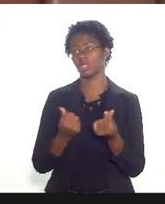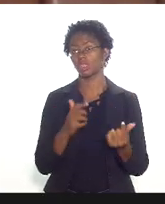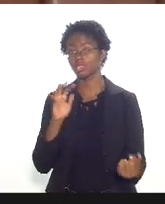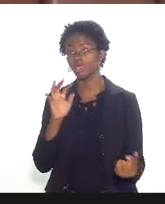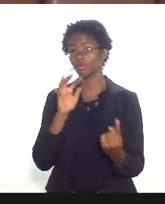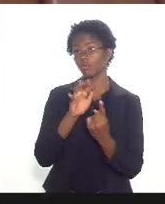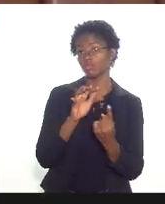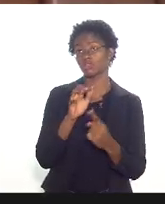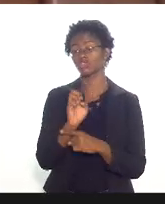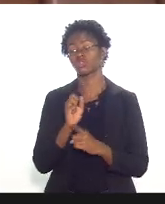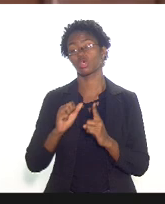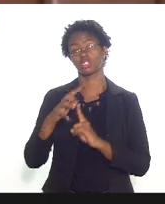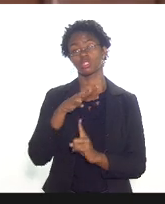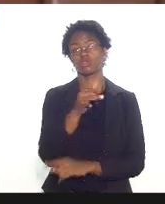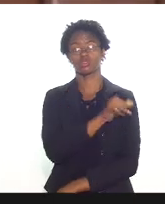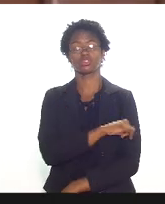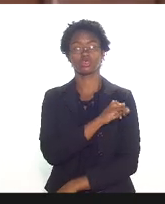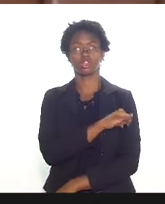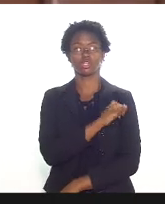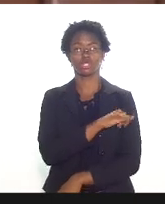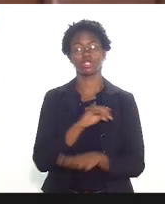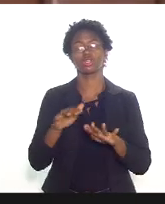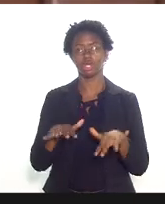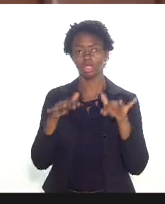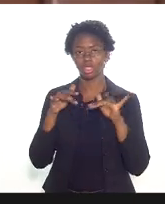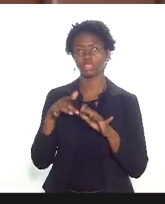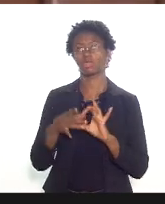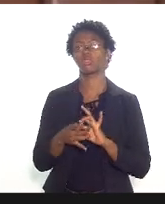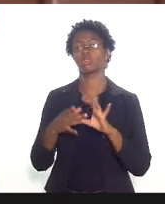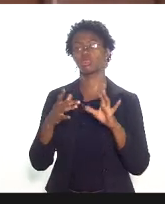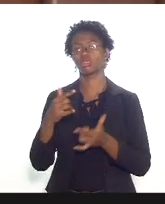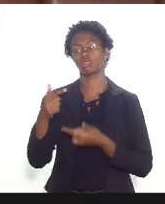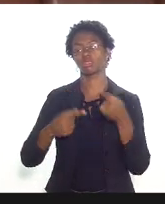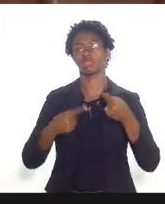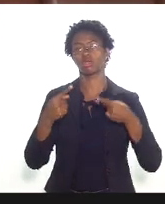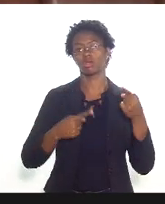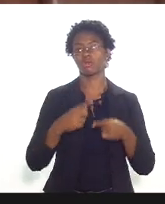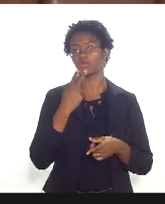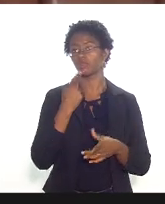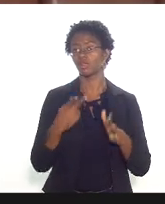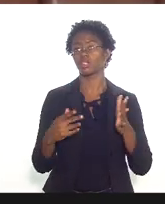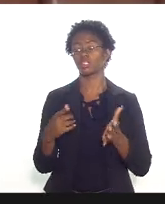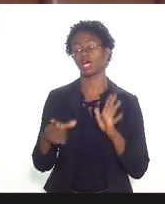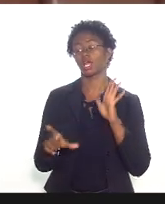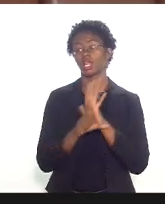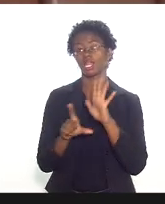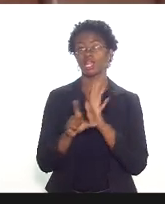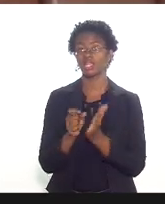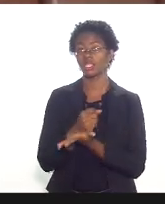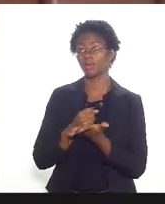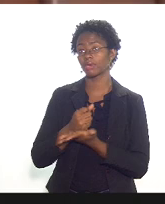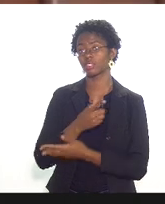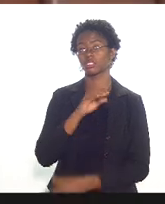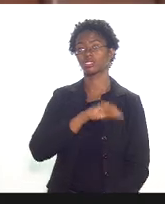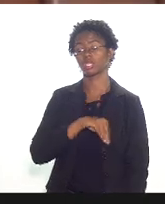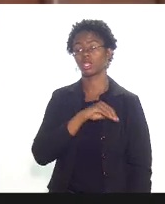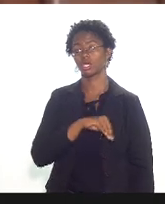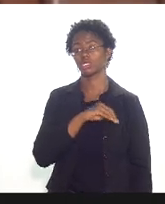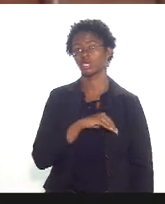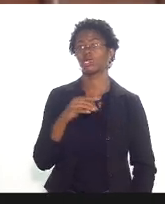Rio de Janeiro. Audiência pública para discussão da Lei do Piso Salarial Estadual. Discussão